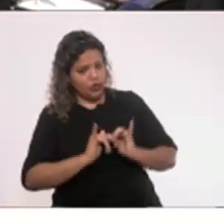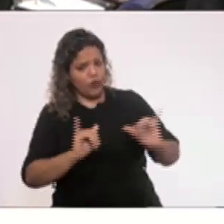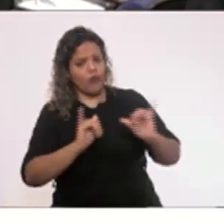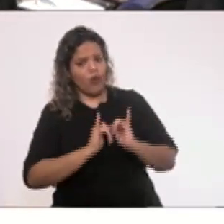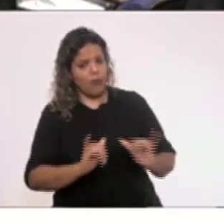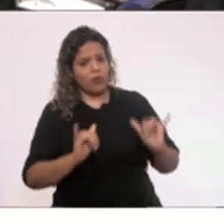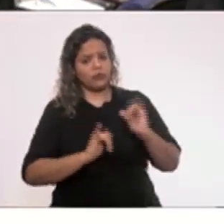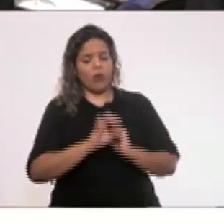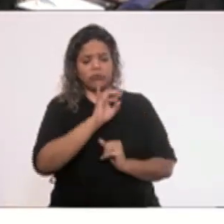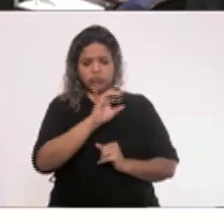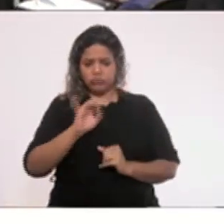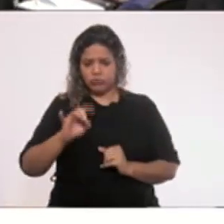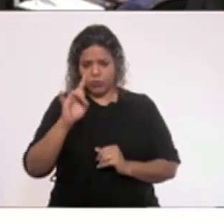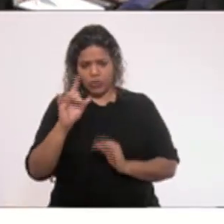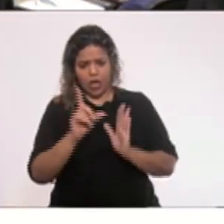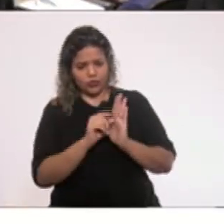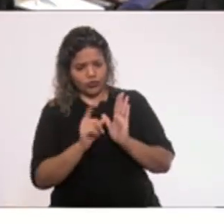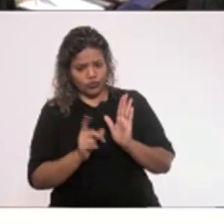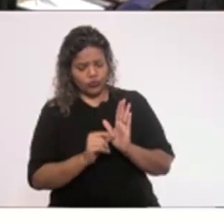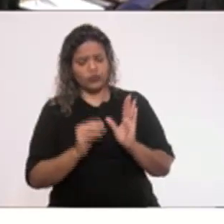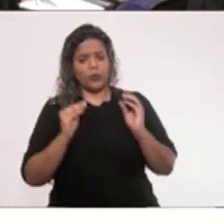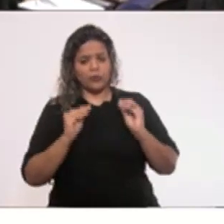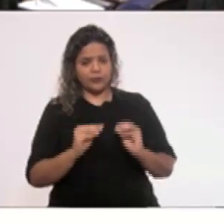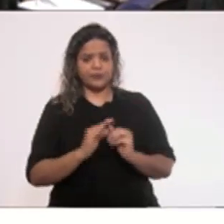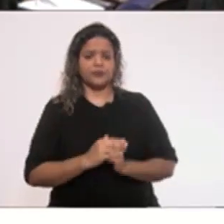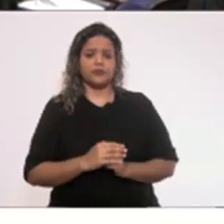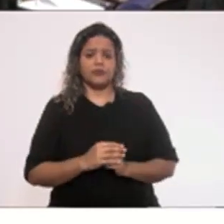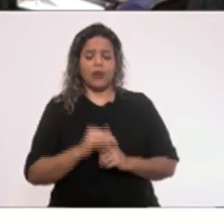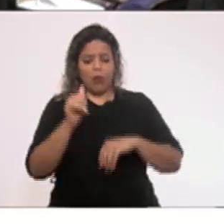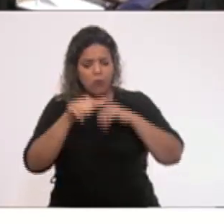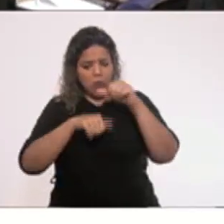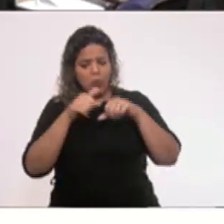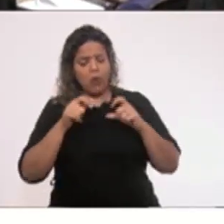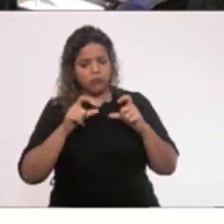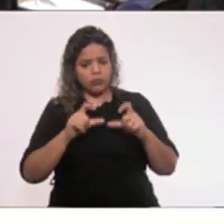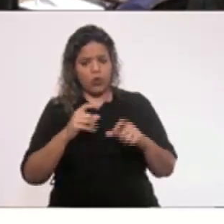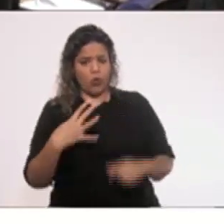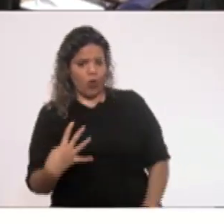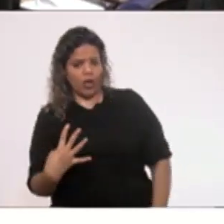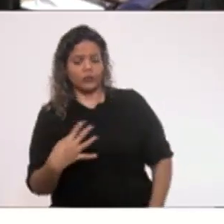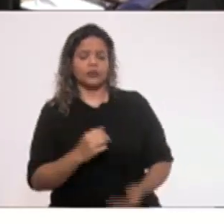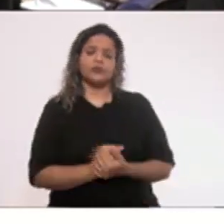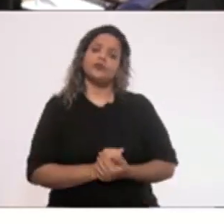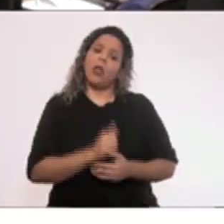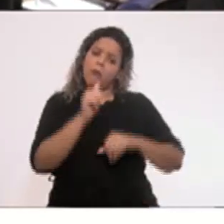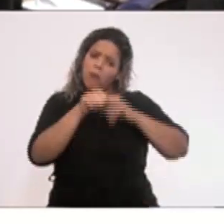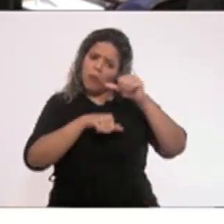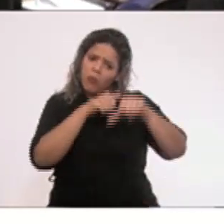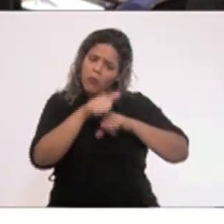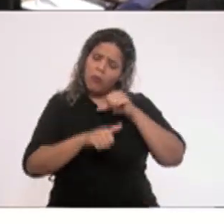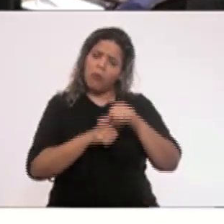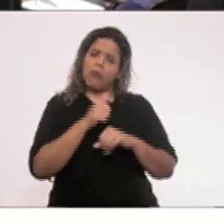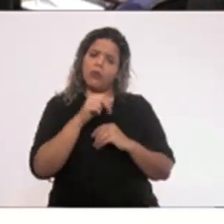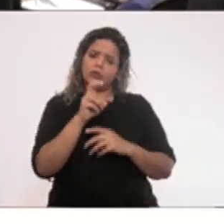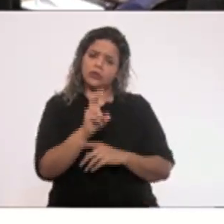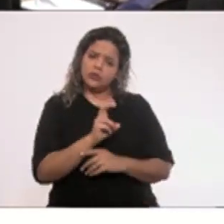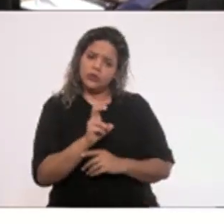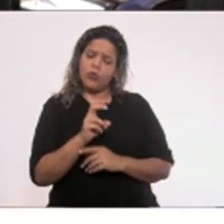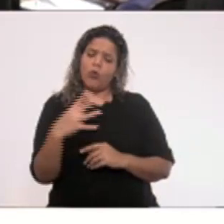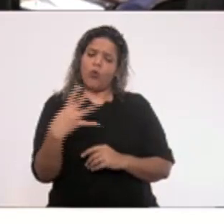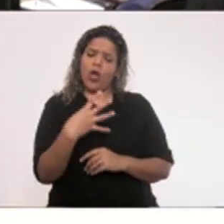que trata o caput desse artigo. Emenda modificativa número 4. Modifique-se o artigo 2º do projeto de lei